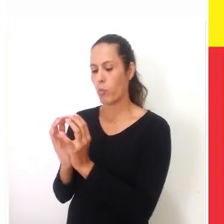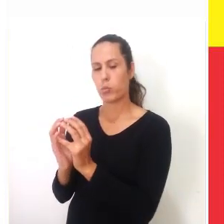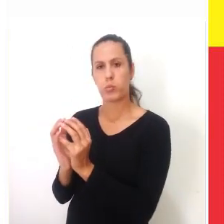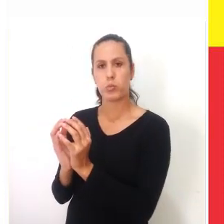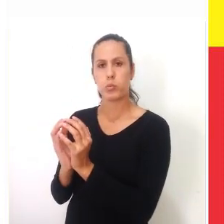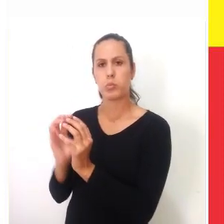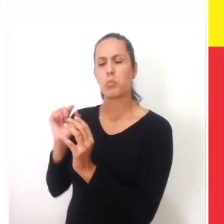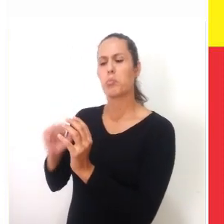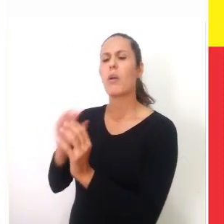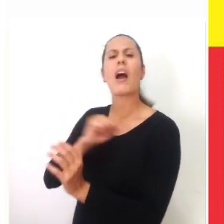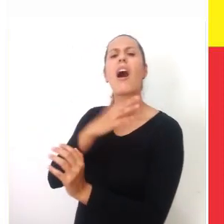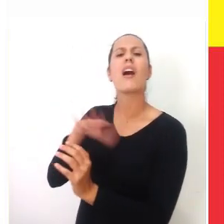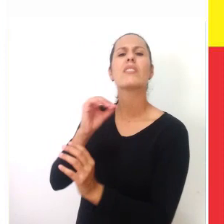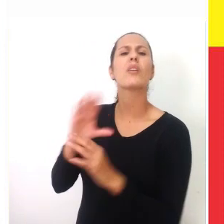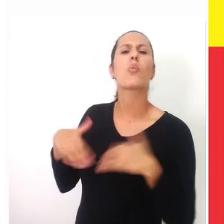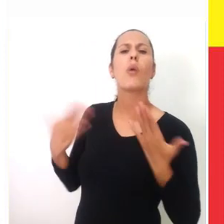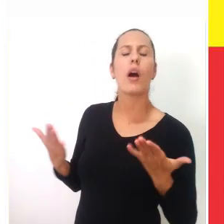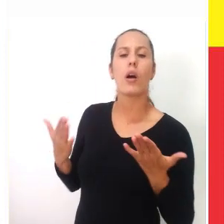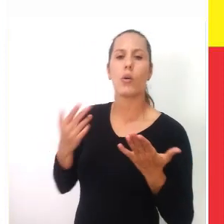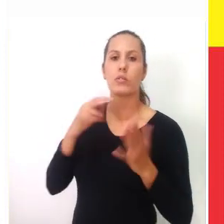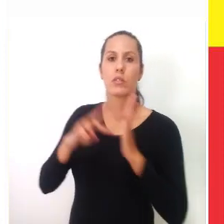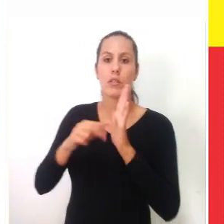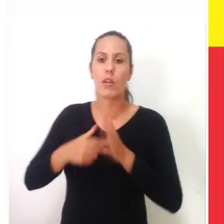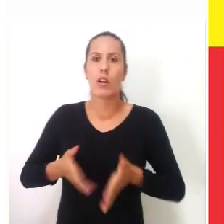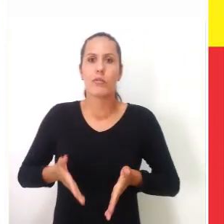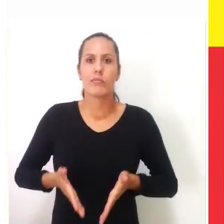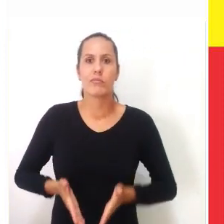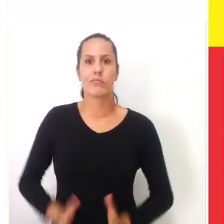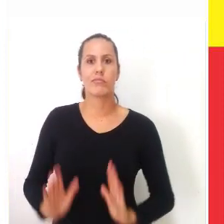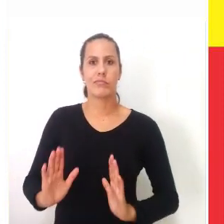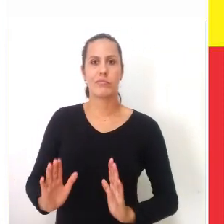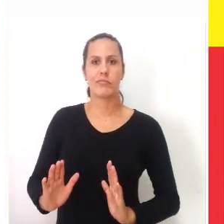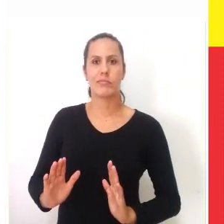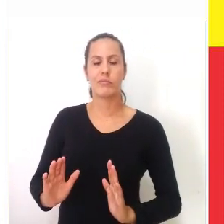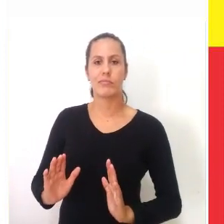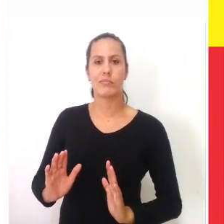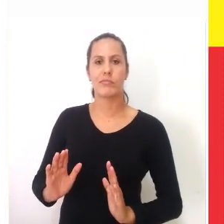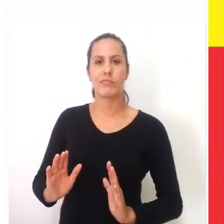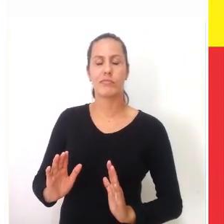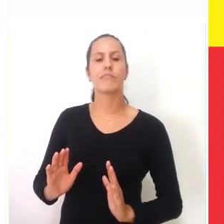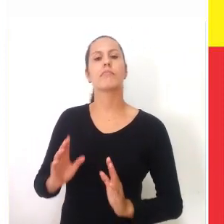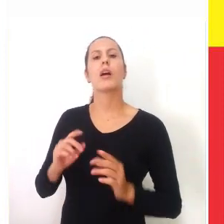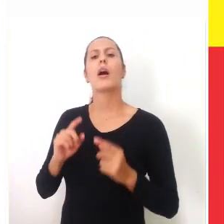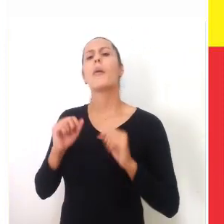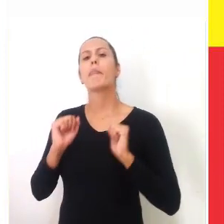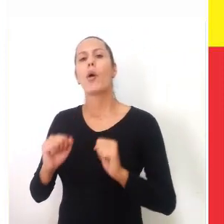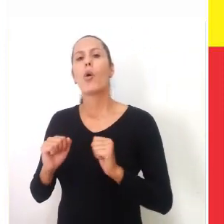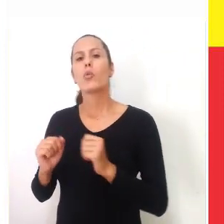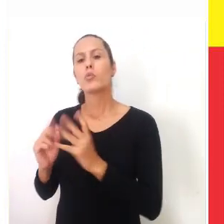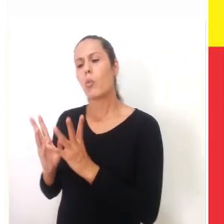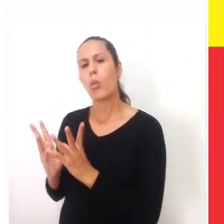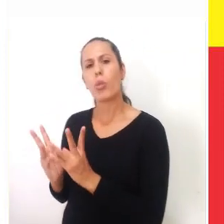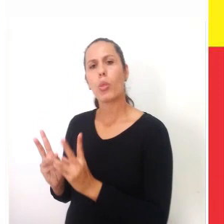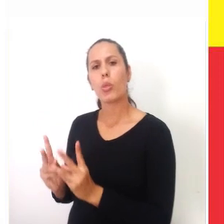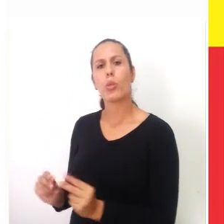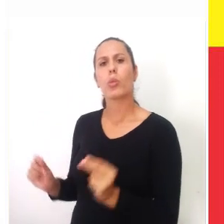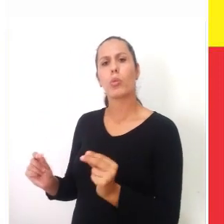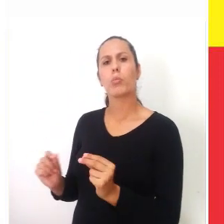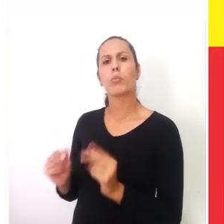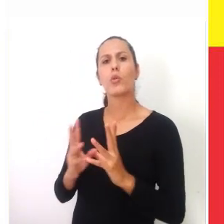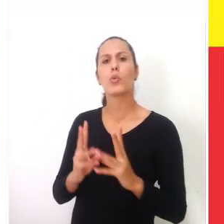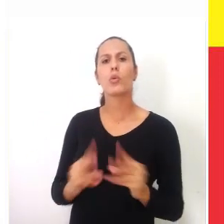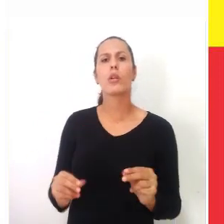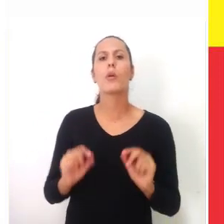atividade? Atividade de reprodução. Eu posso encontrar a ação de um excremento. O que é